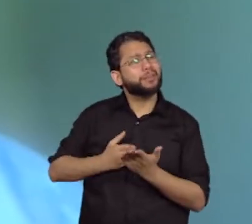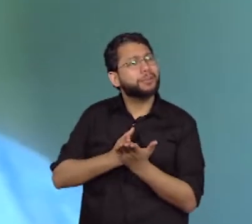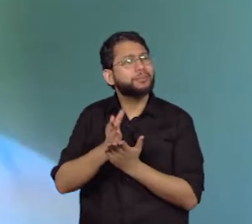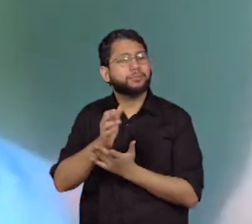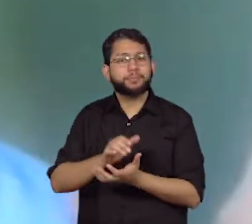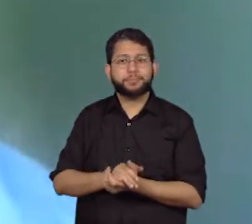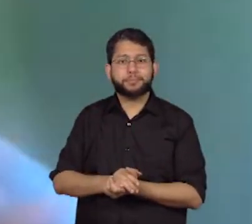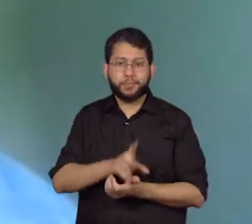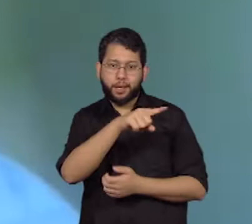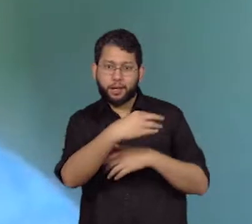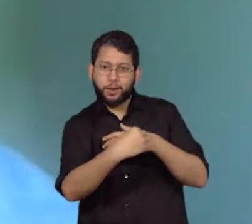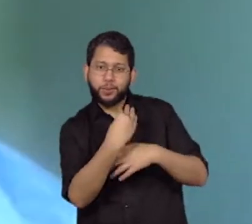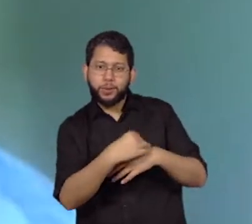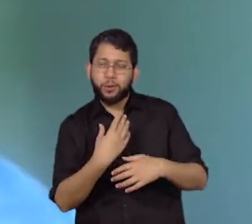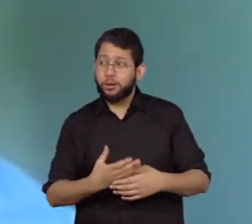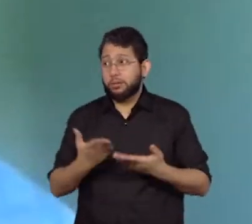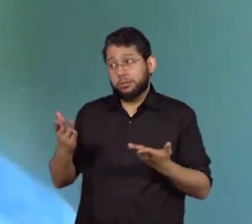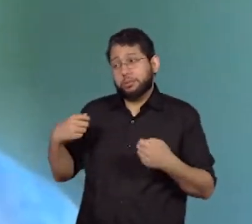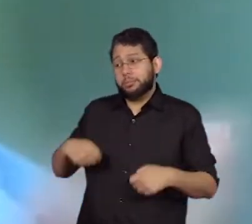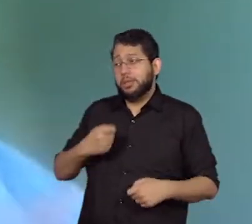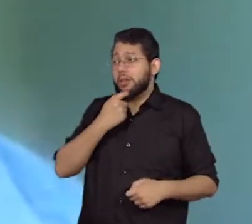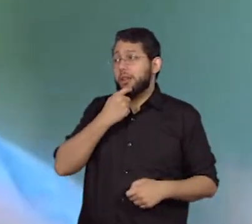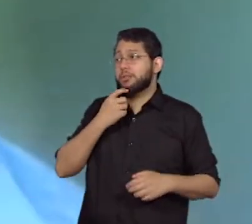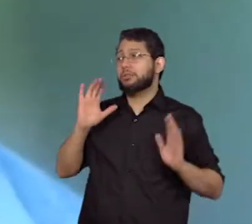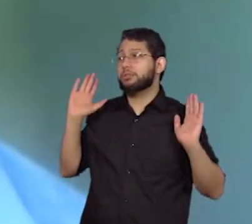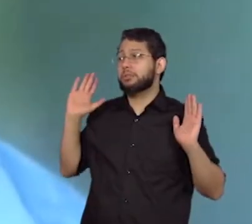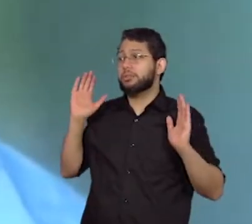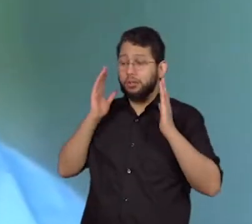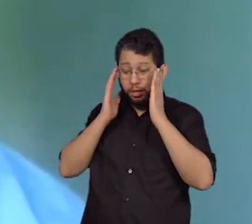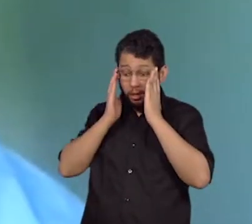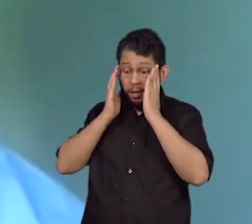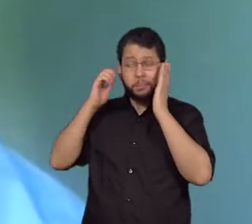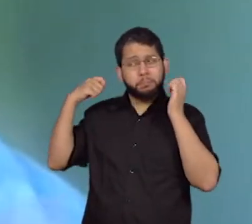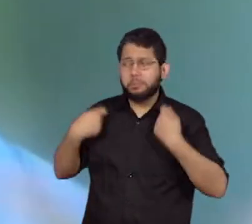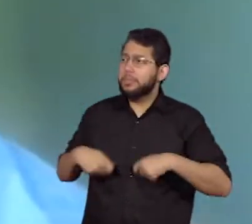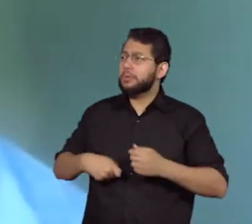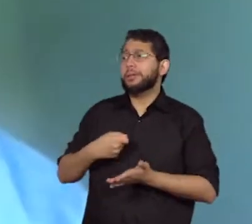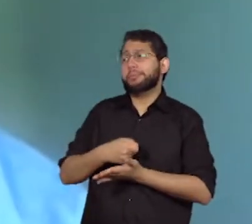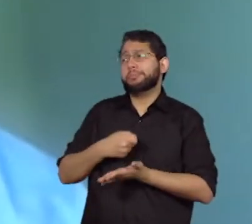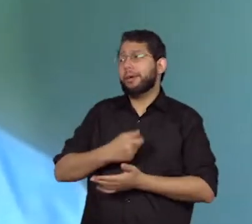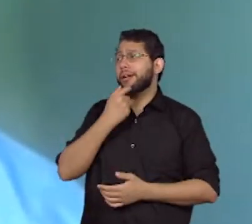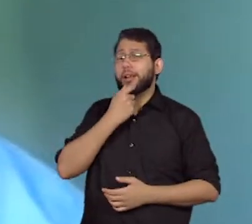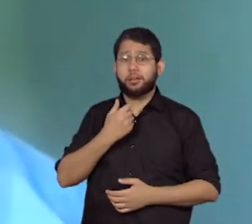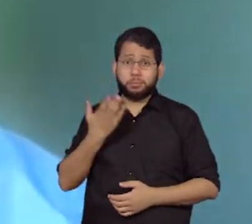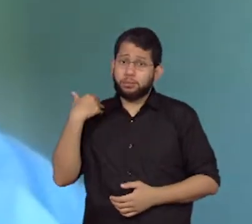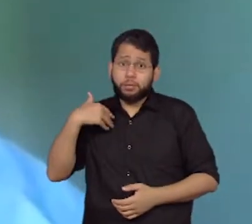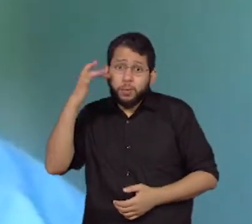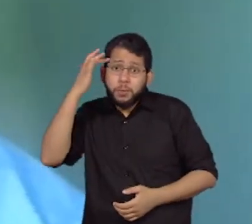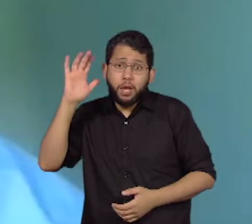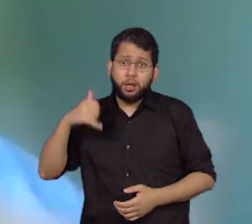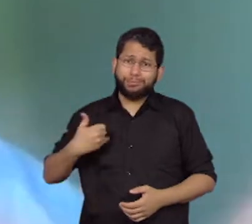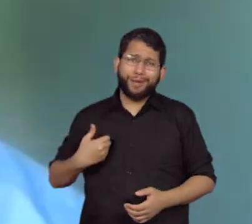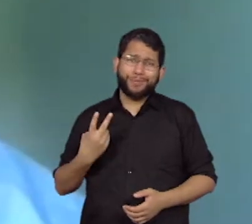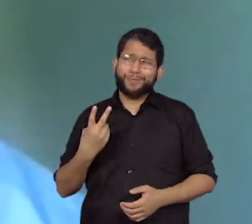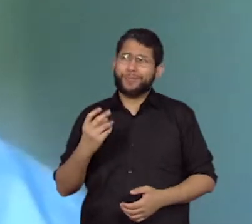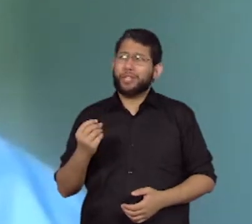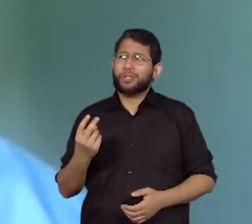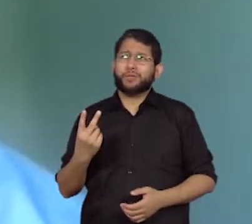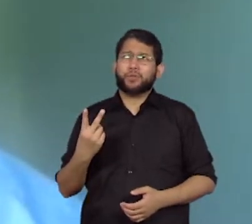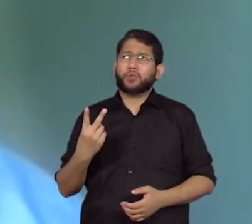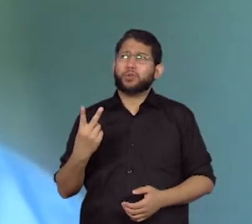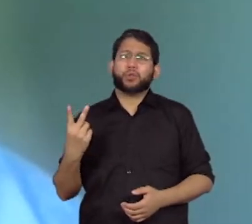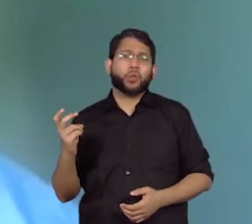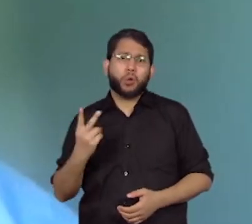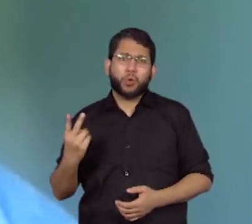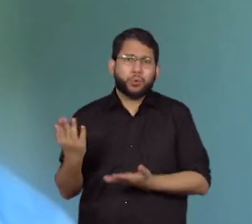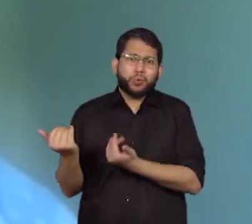olha, Gui, você precisa aprender a falar inglês. E isso foi uma das coisas que ele comentou, né? E eu não falava inglês na época, eu já tinha 20 e poucos anos, não falava inglês.